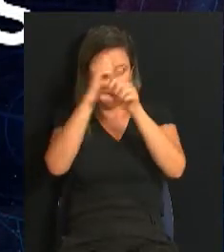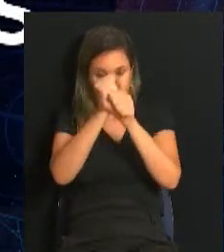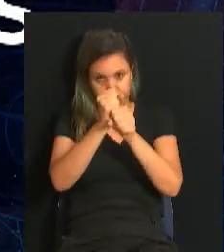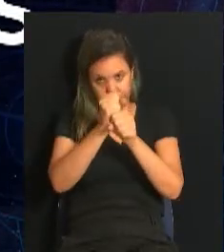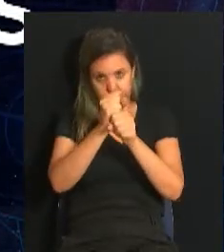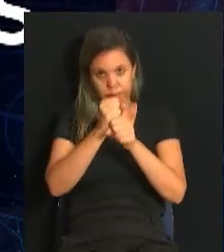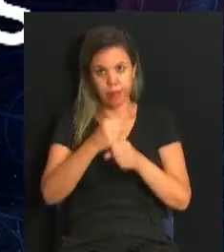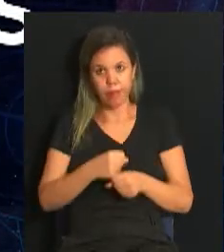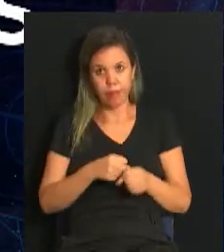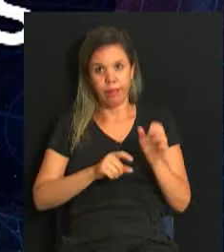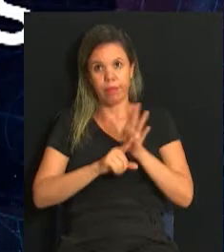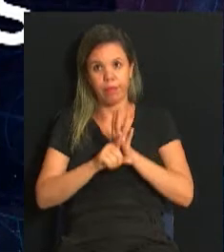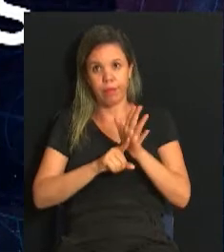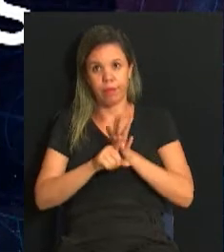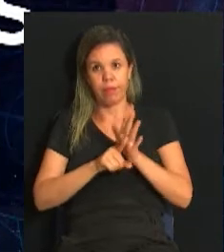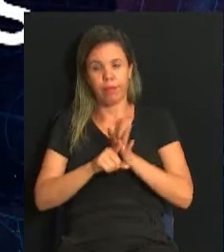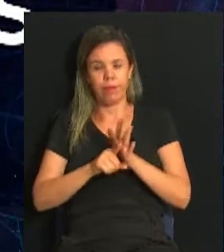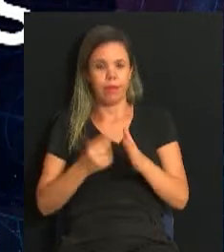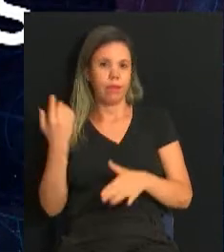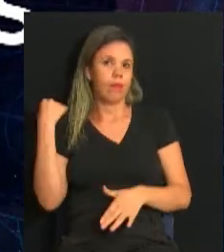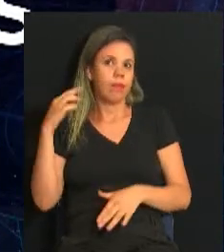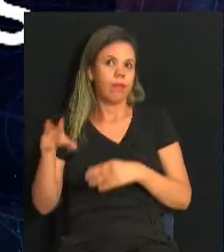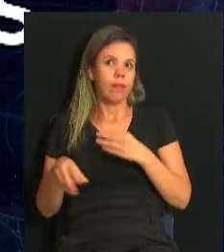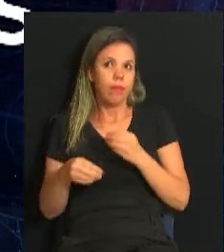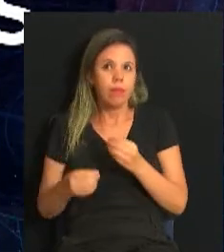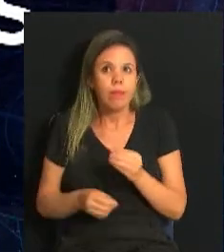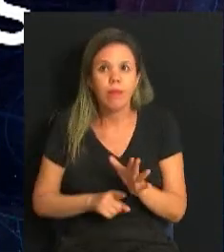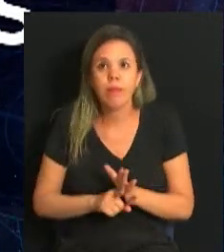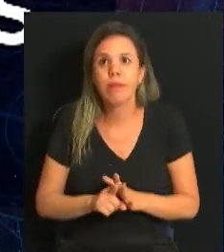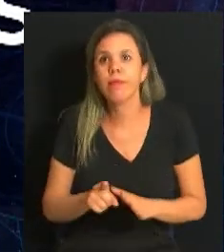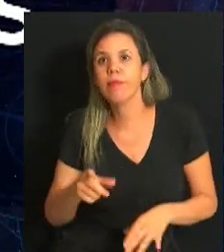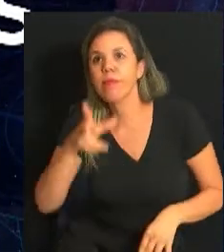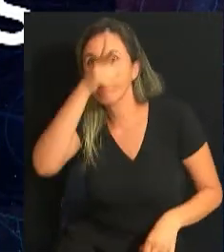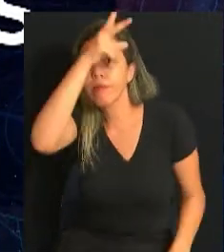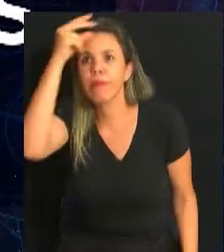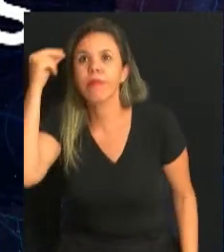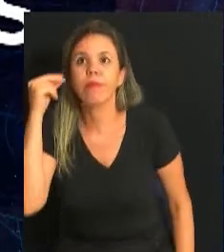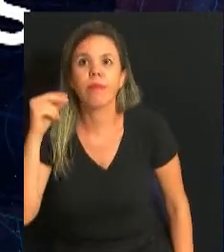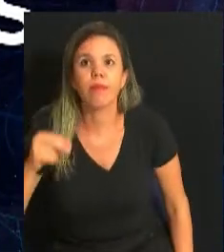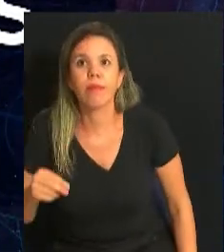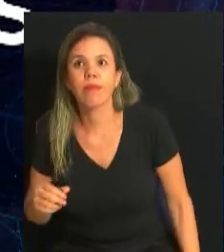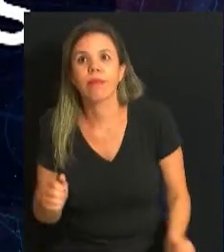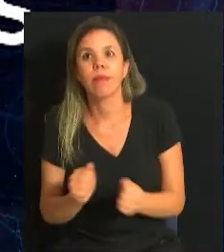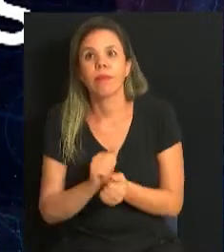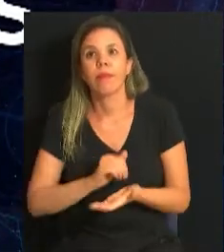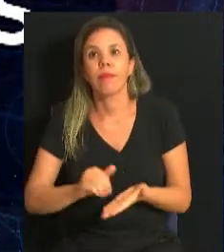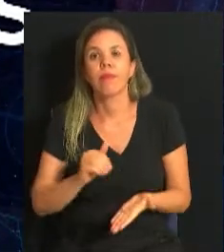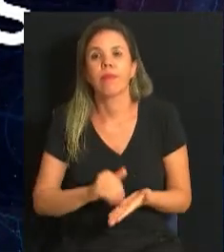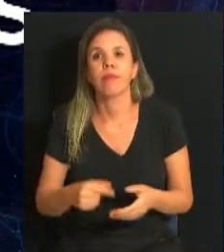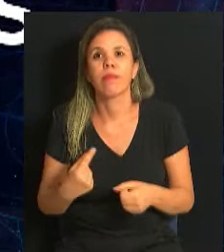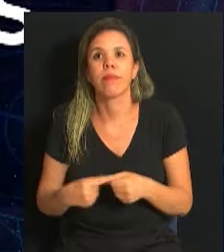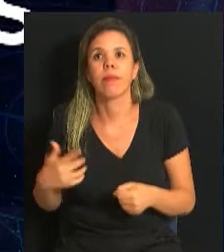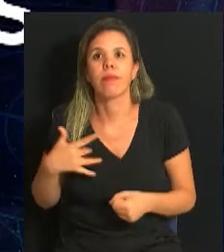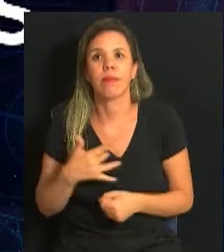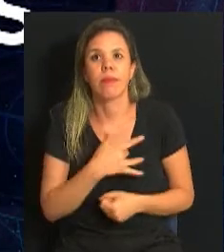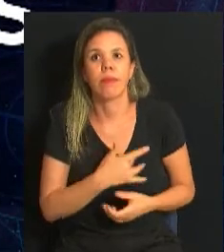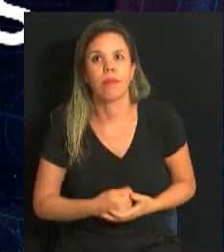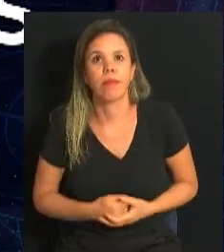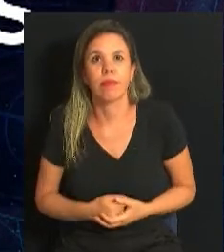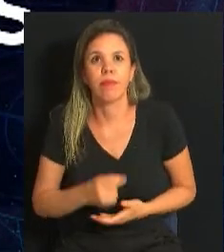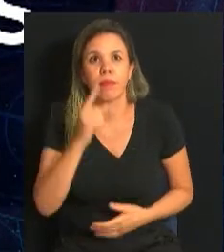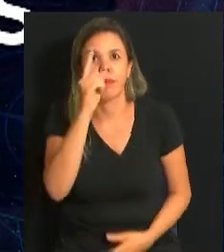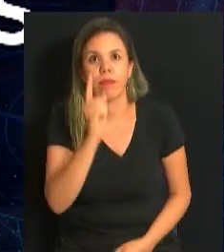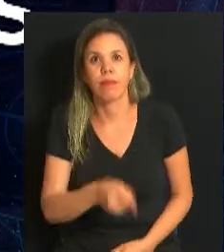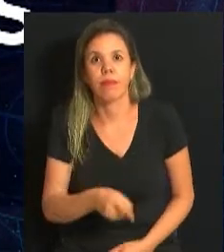a mãe de acordo com a última atualização aqui da prefeitura junto com a Secretaria Municipal de Saúde